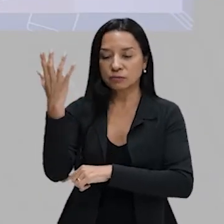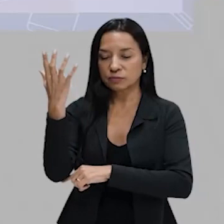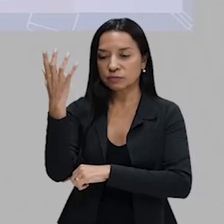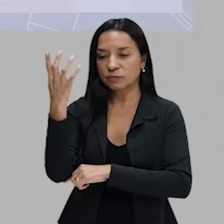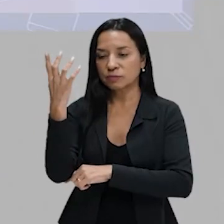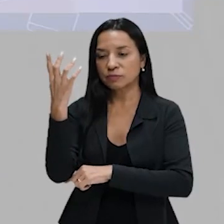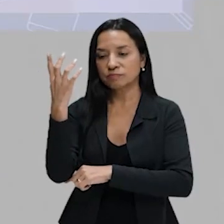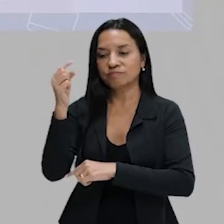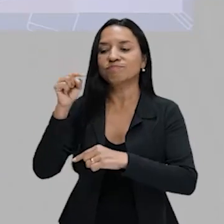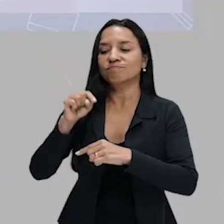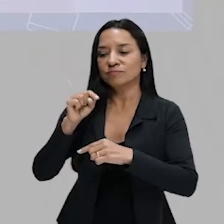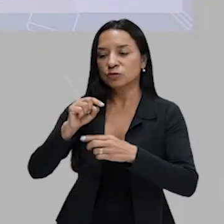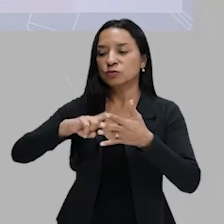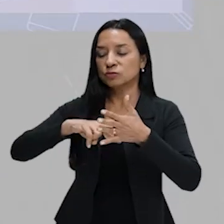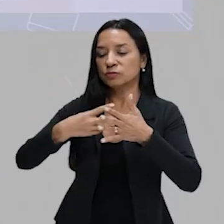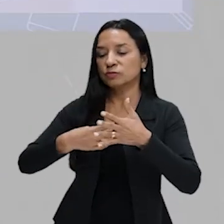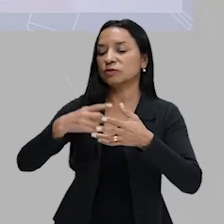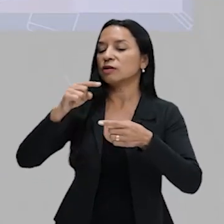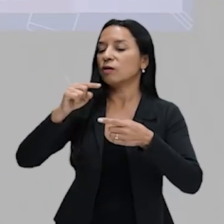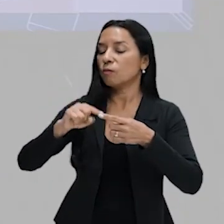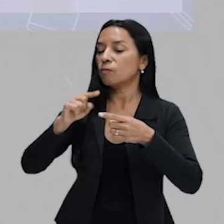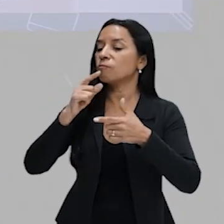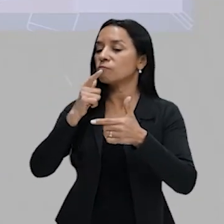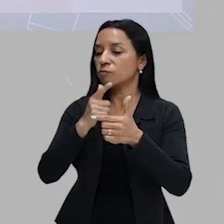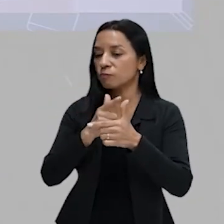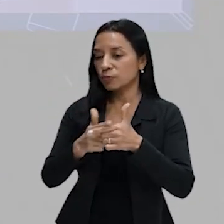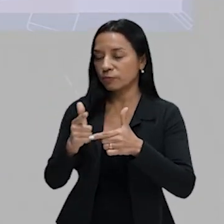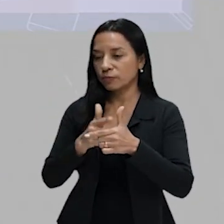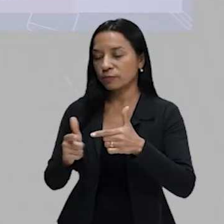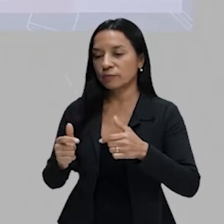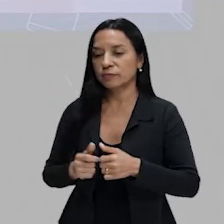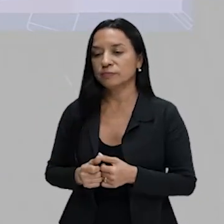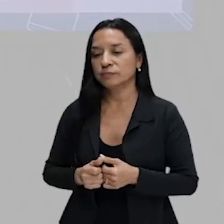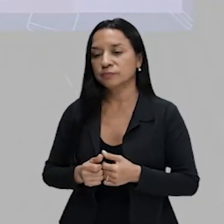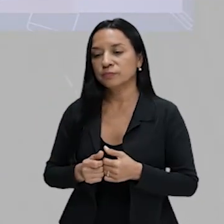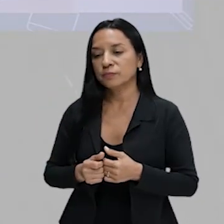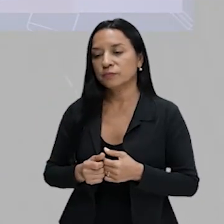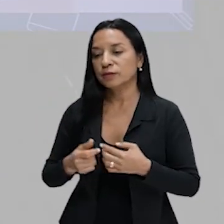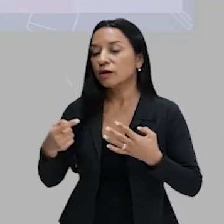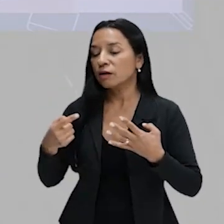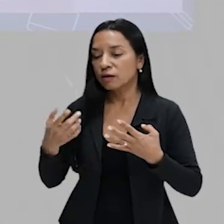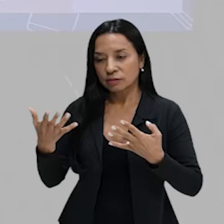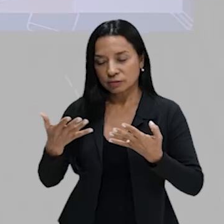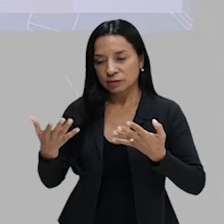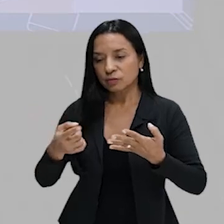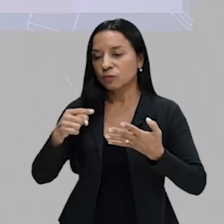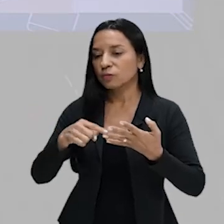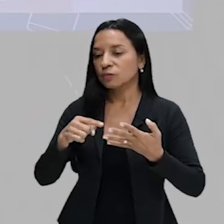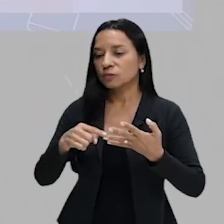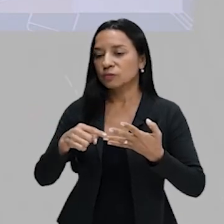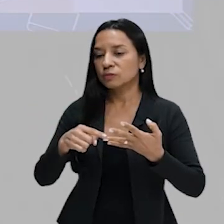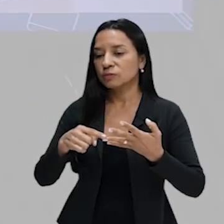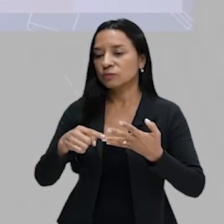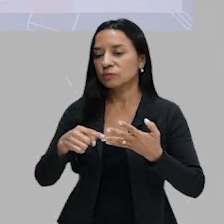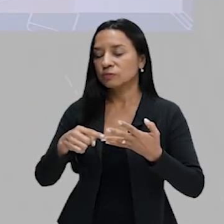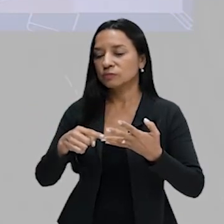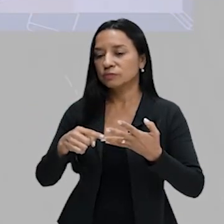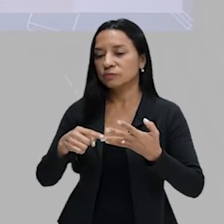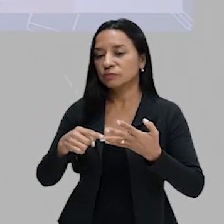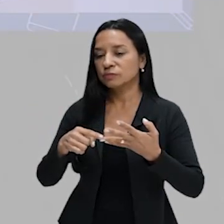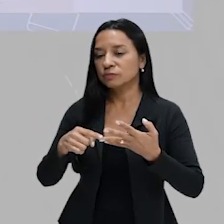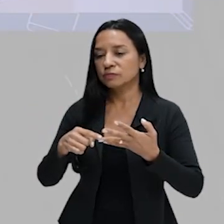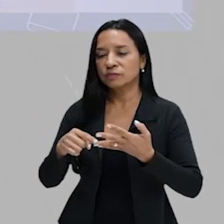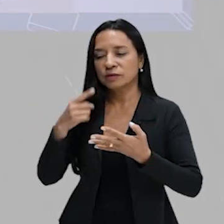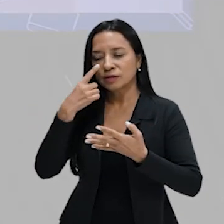tá? Depois que você observa que tem um problema, agora você vai cuidar em promover a colheita de